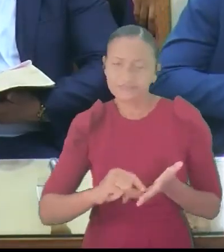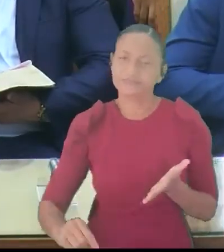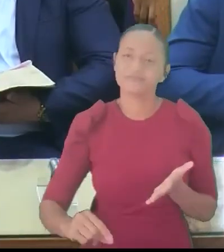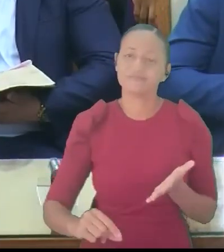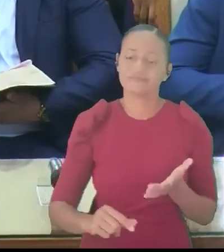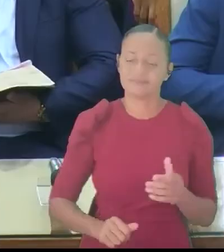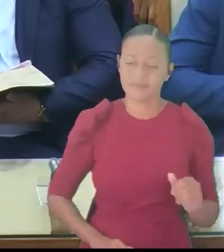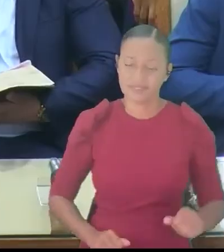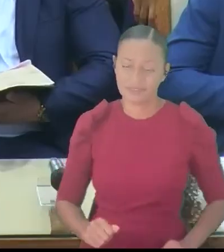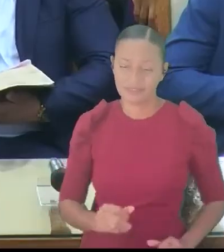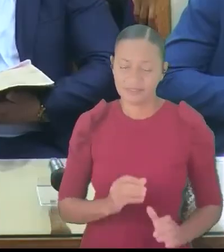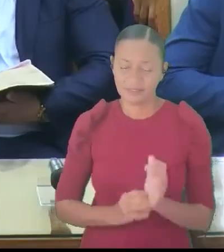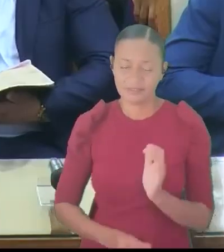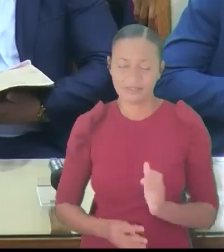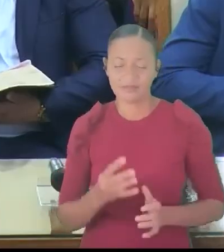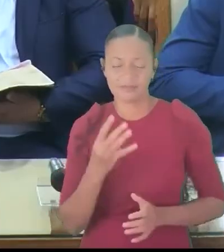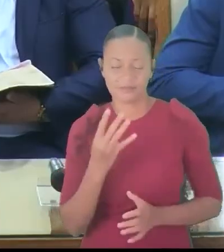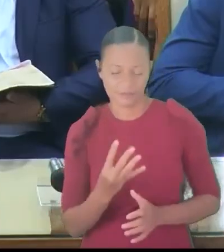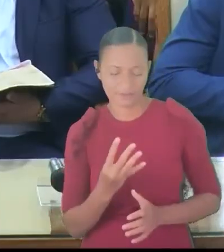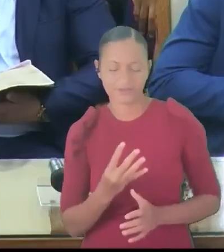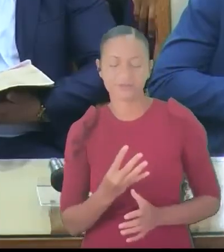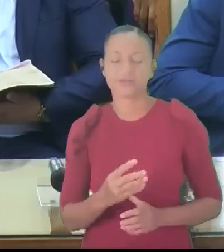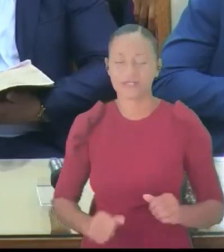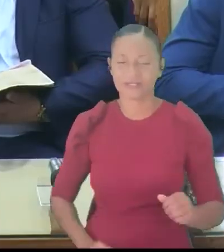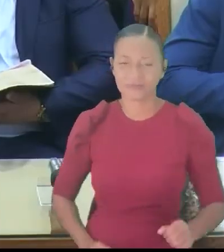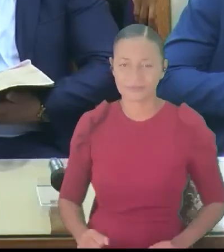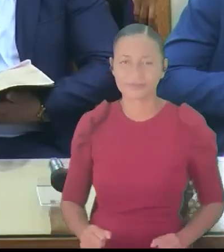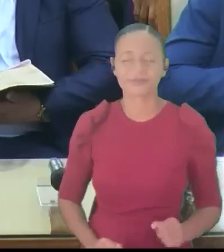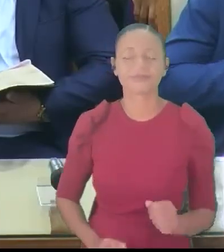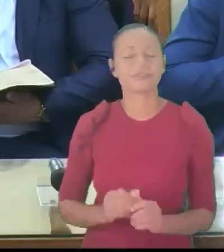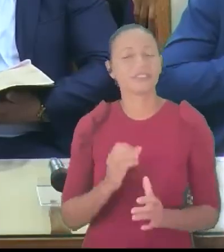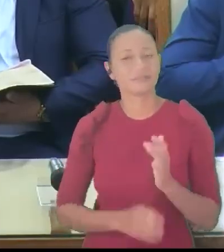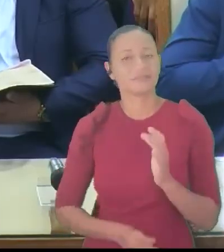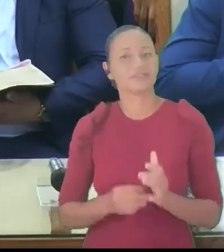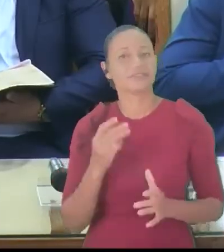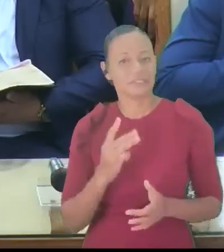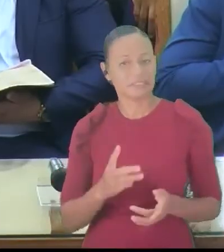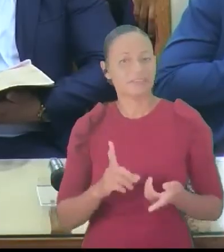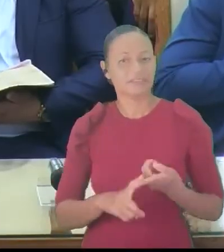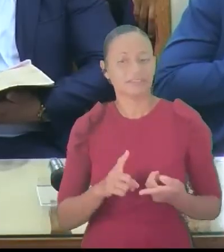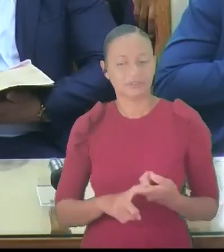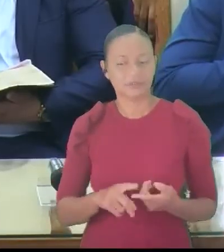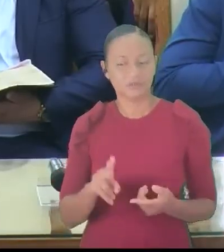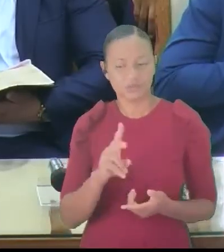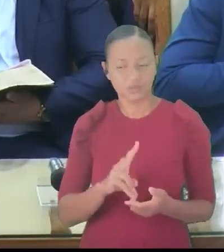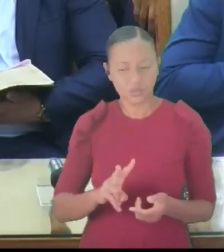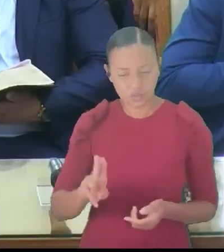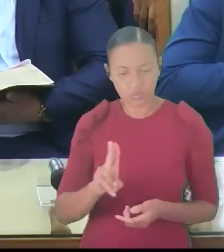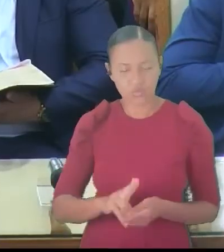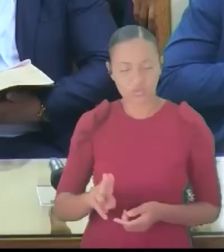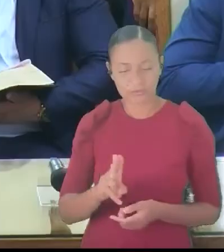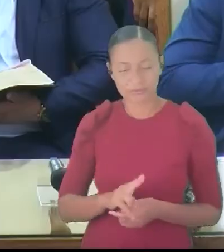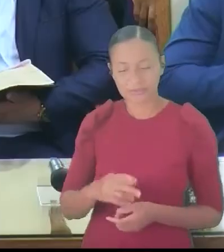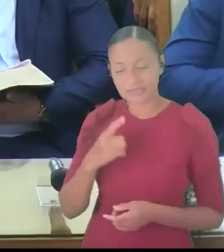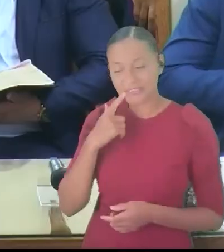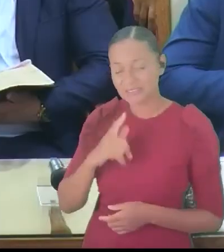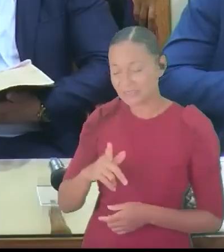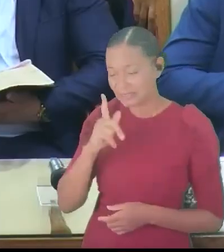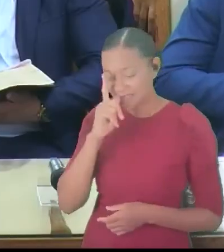e em Atos 4, em Atos 3 e em Atos 4. É a única vez que se usa essa palavra. No grego, essa palavra